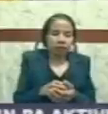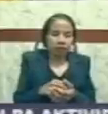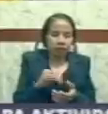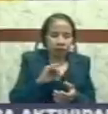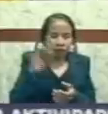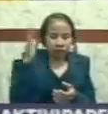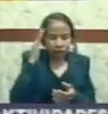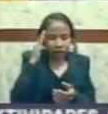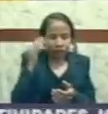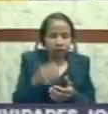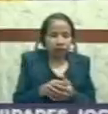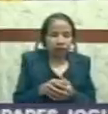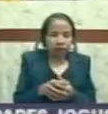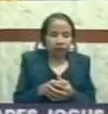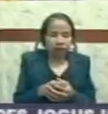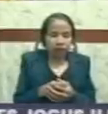não é.